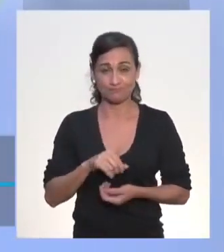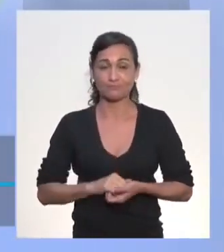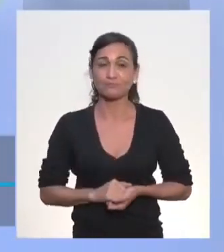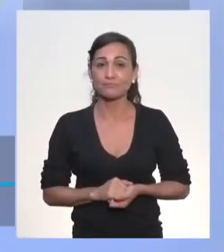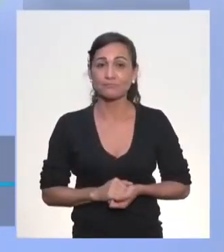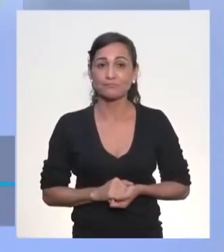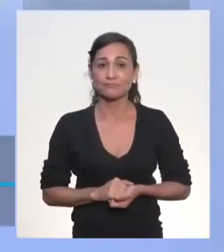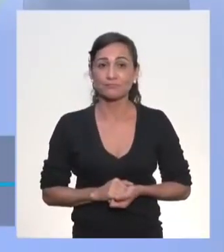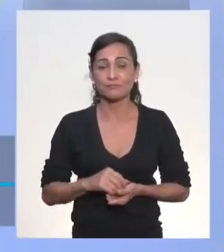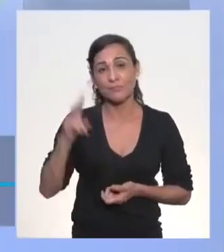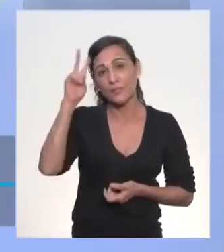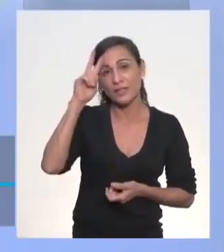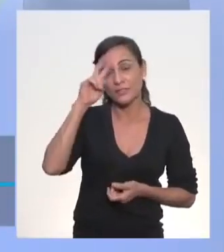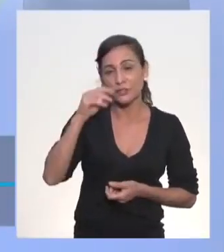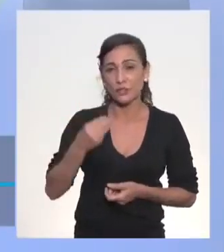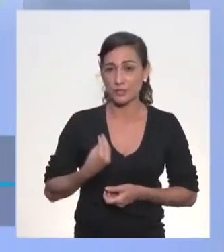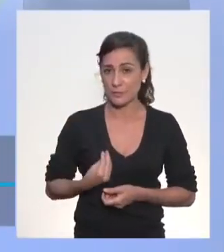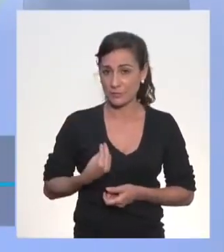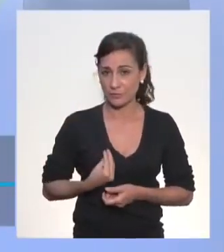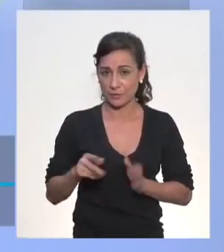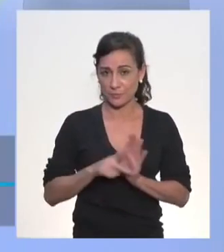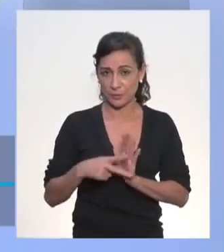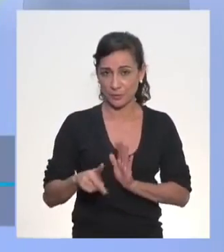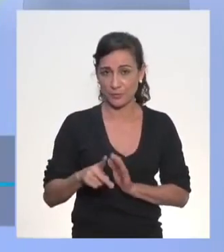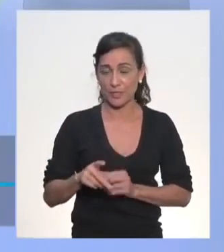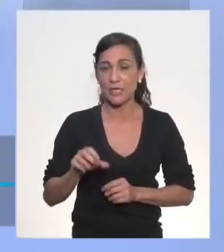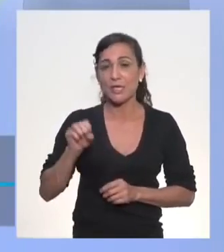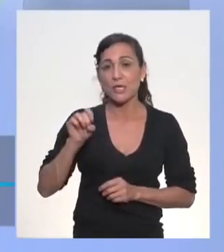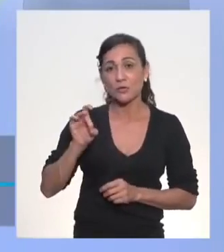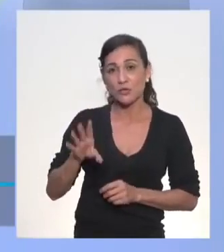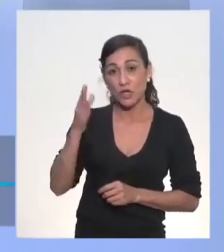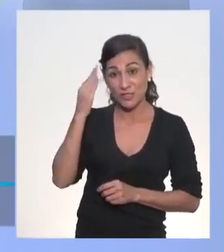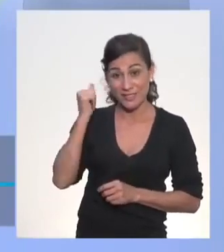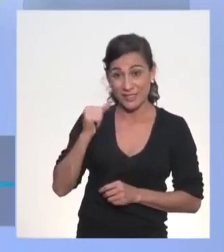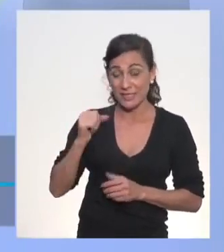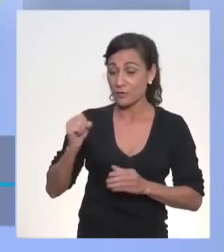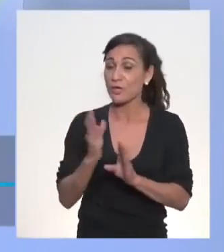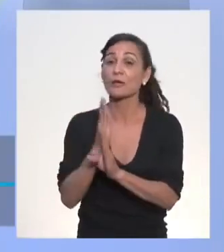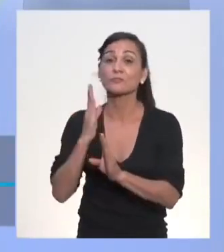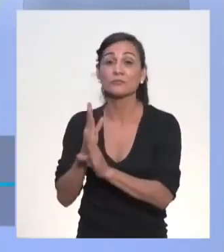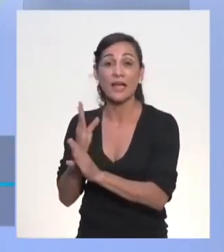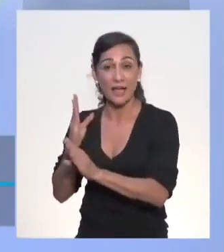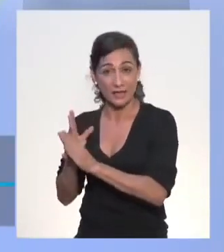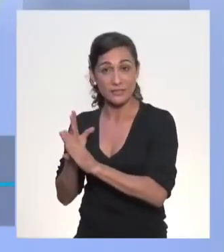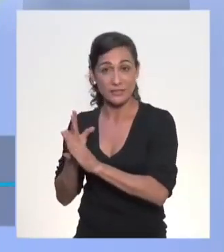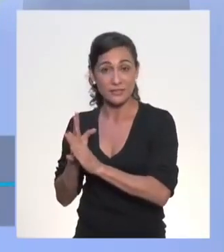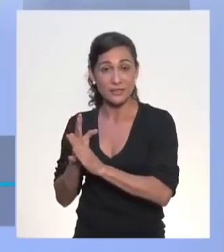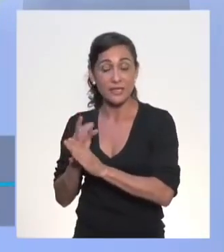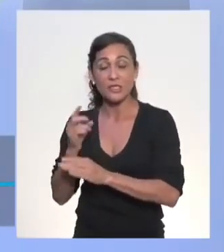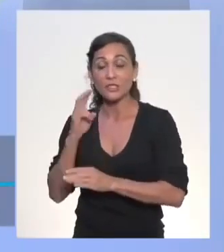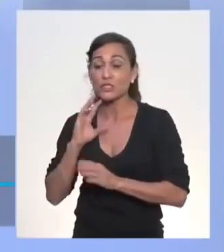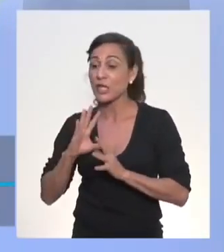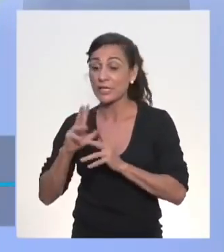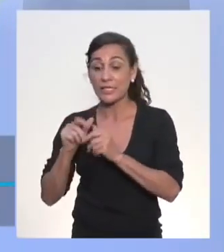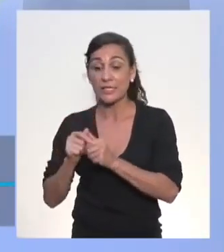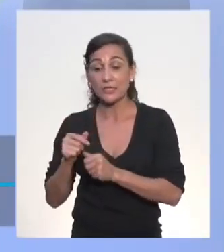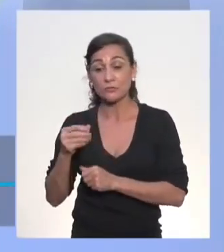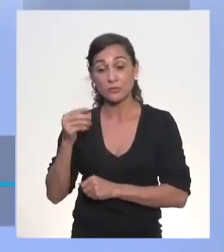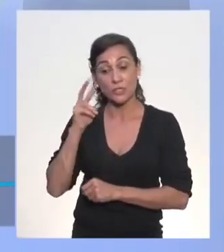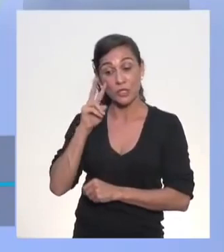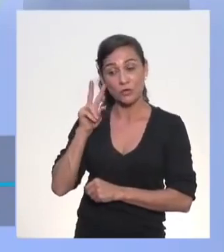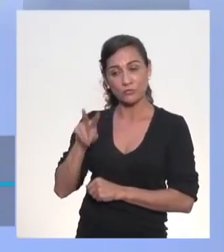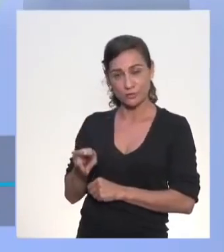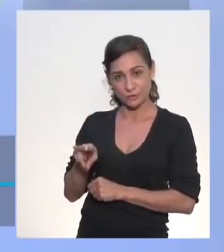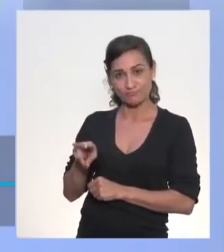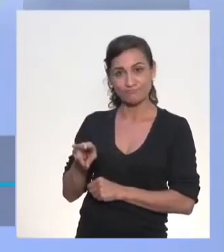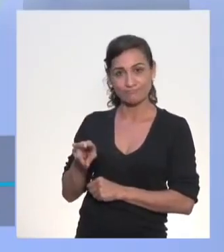história da minha vida. Eu só sei as coisas que acontecem daquilo que eu olhei. Né? Eu